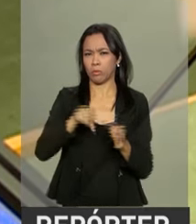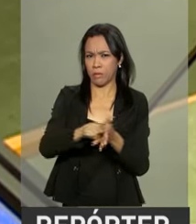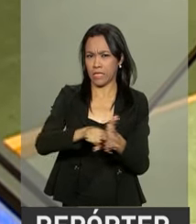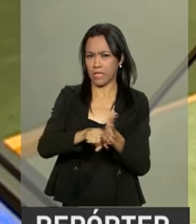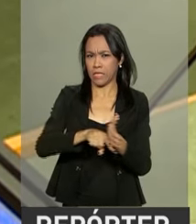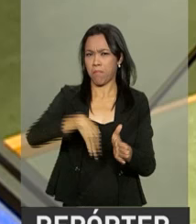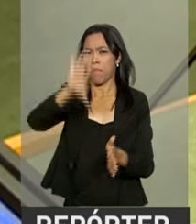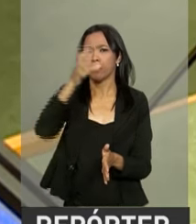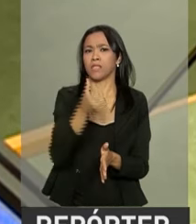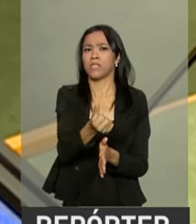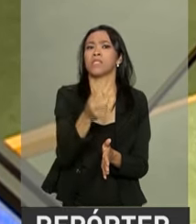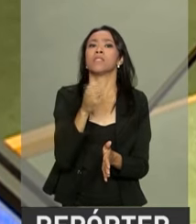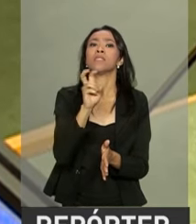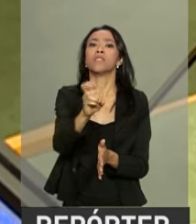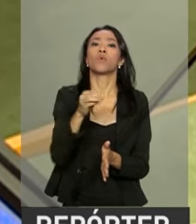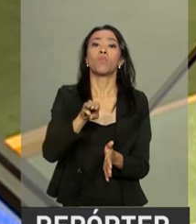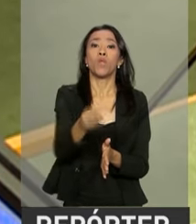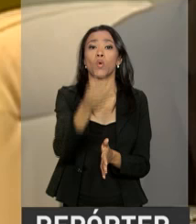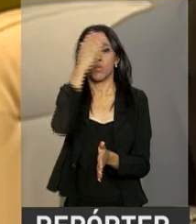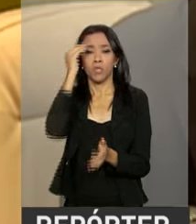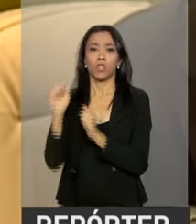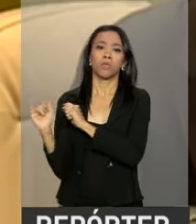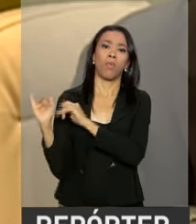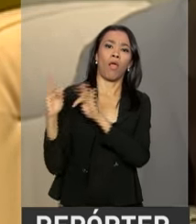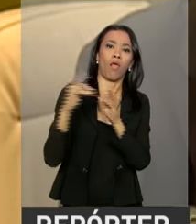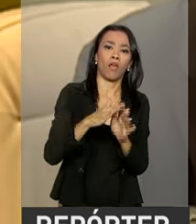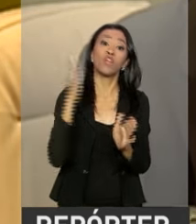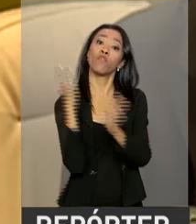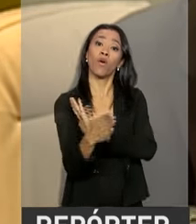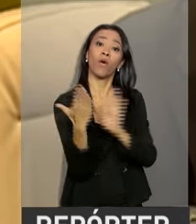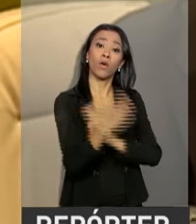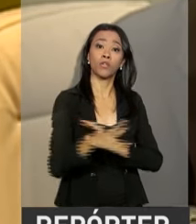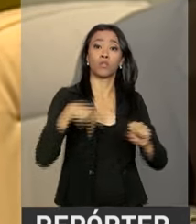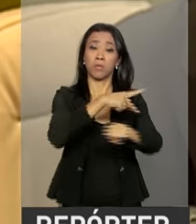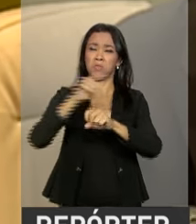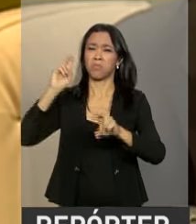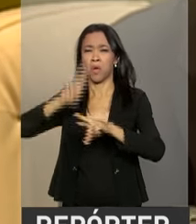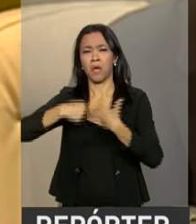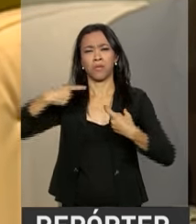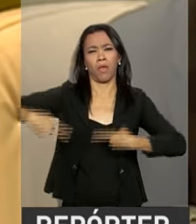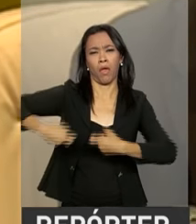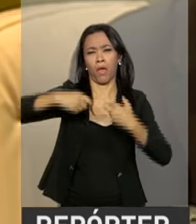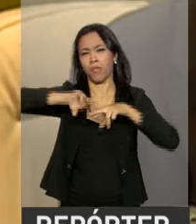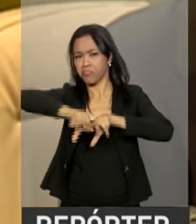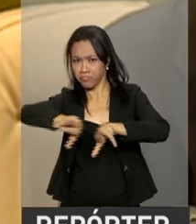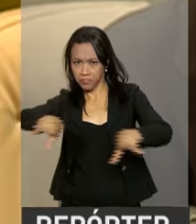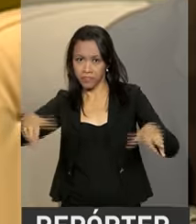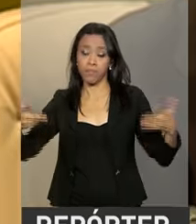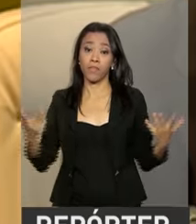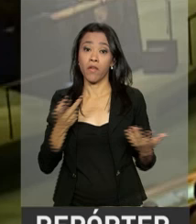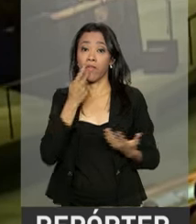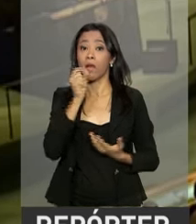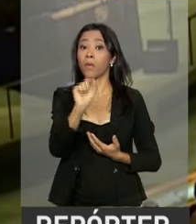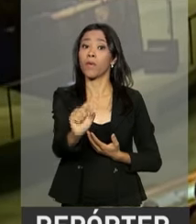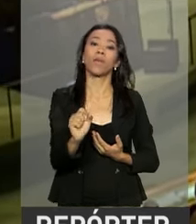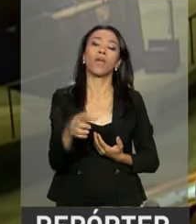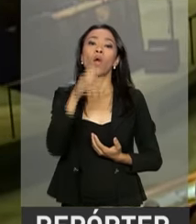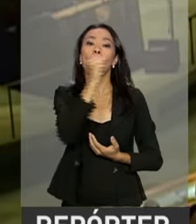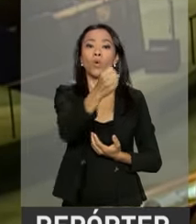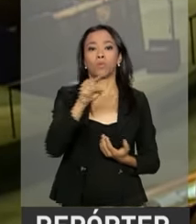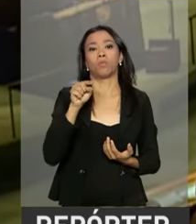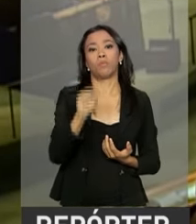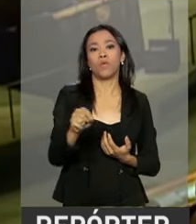65 milhões de deslocados e refugiados no Brasil números atualizados mostram que no país cerca de